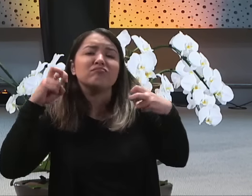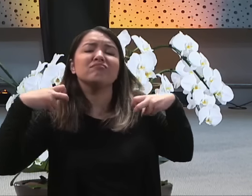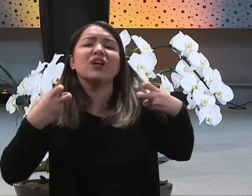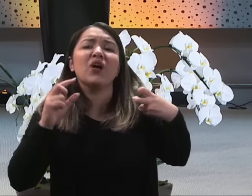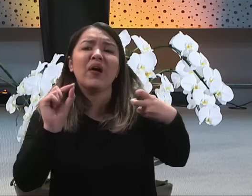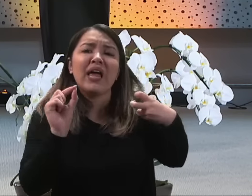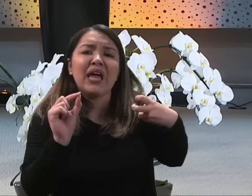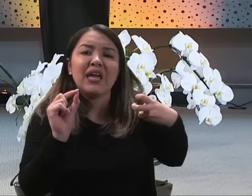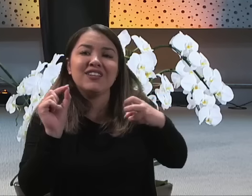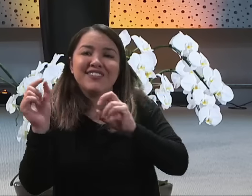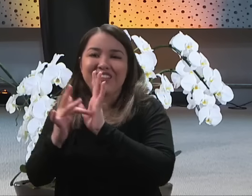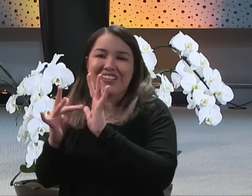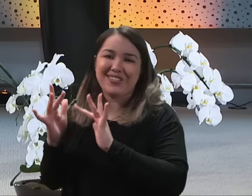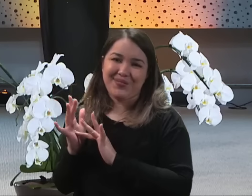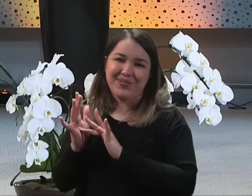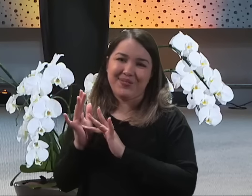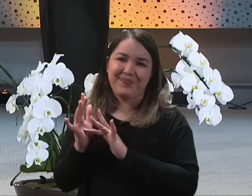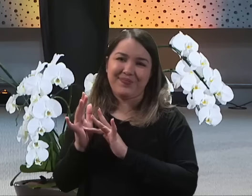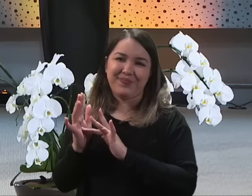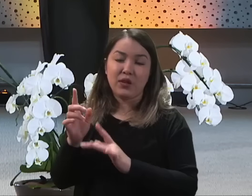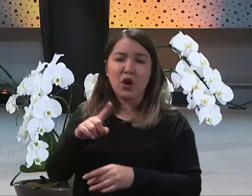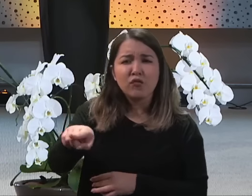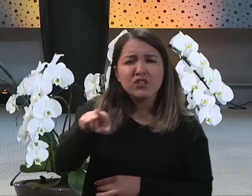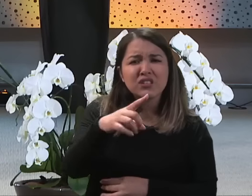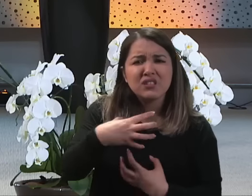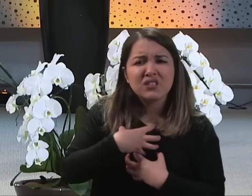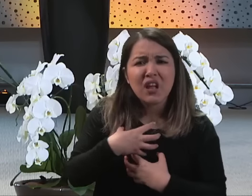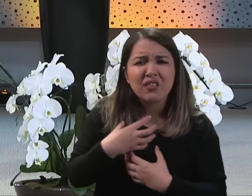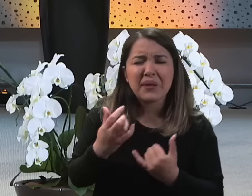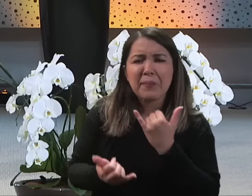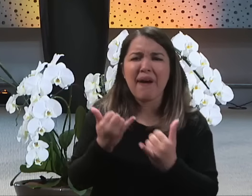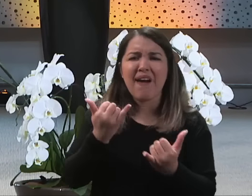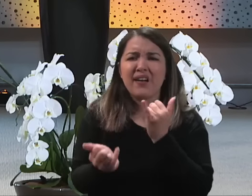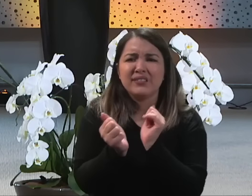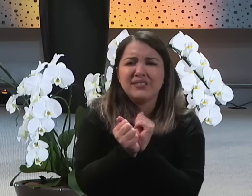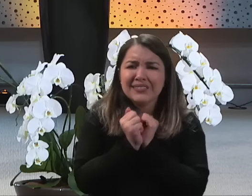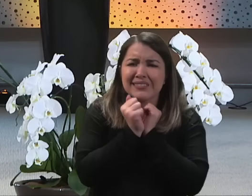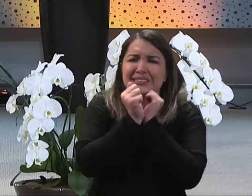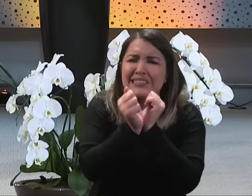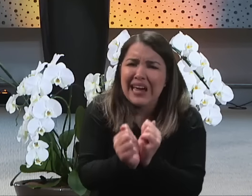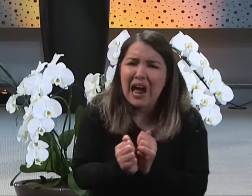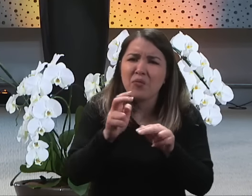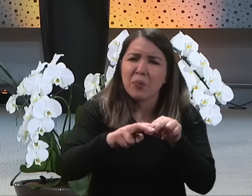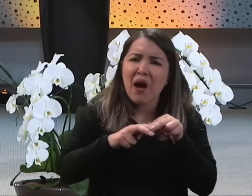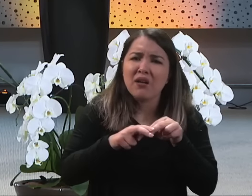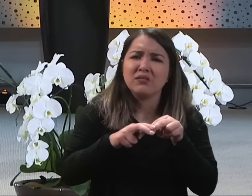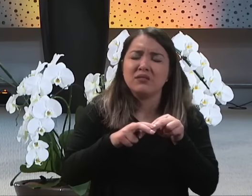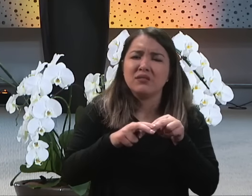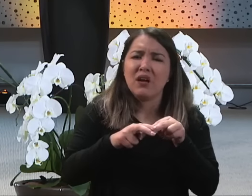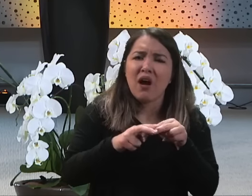escravizado seja por algum pecado seja por qualquer